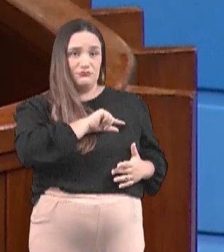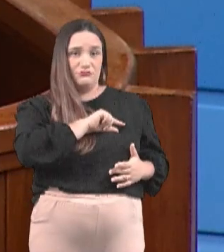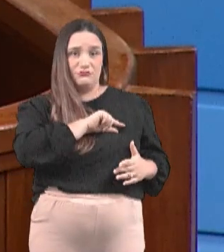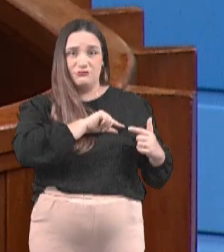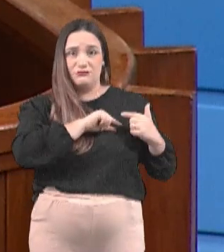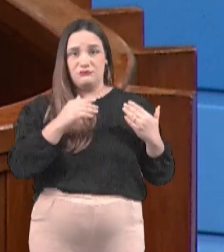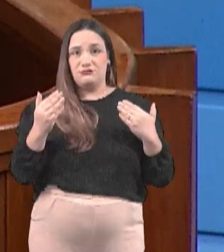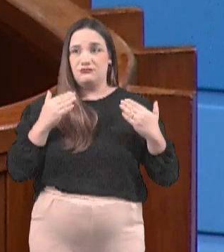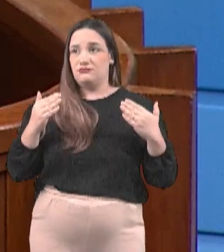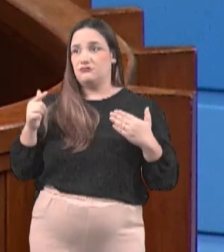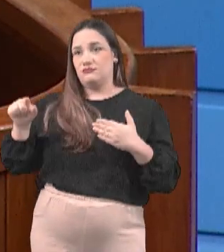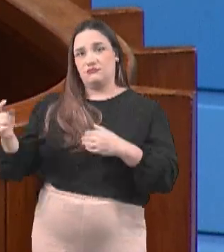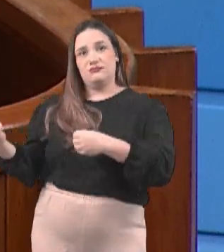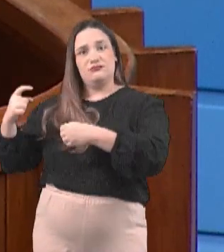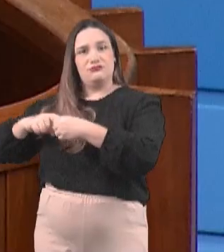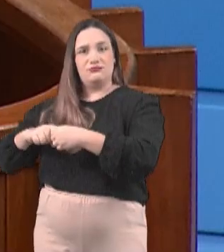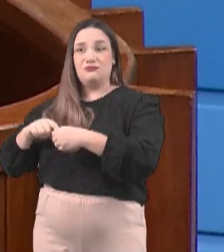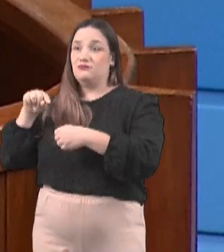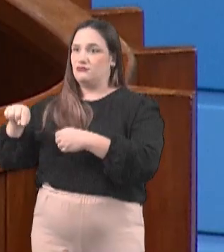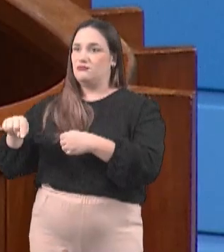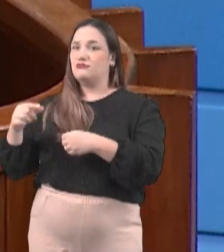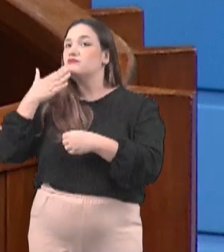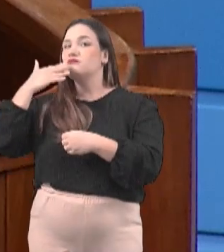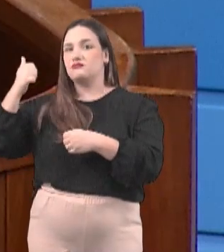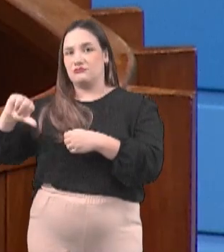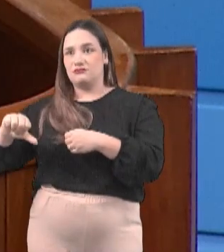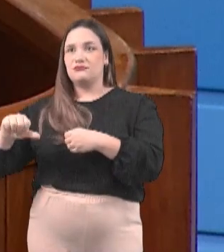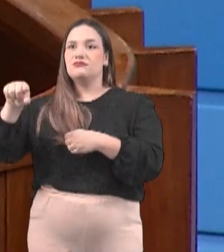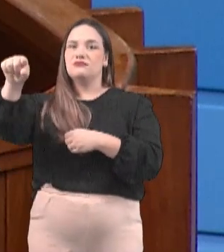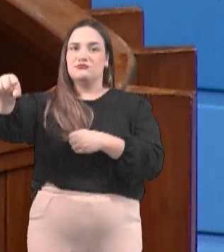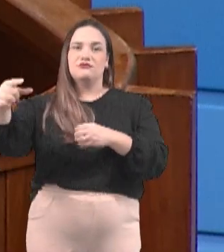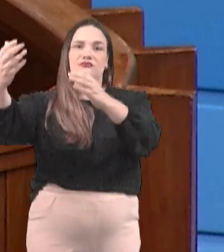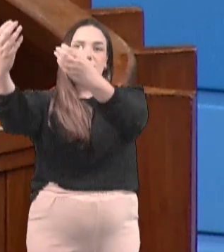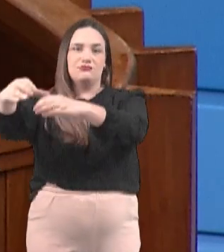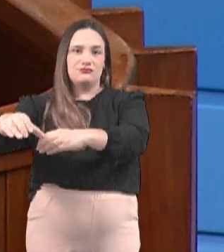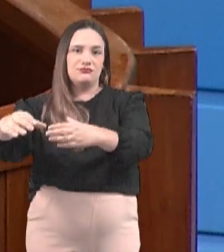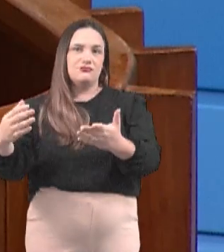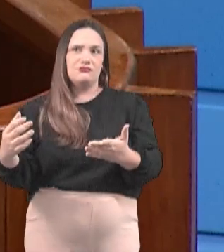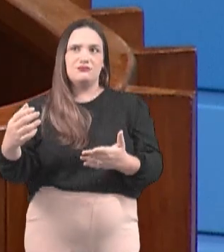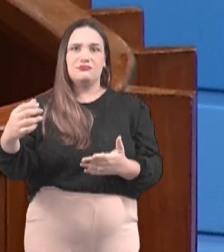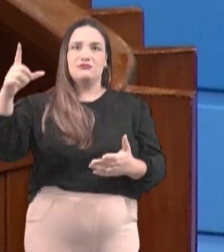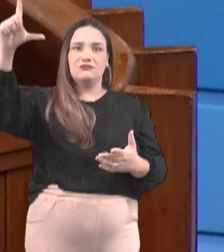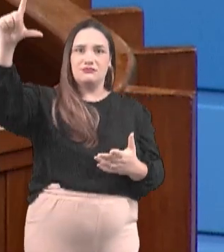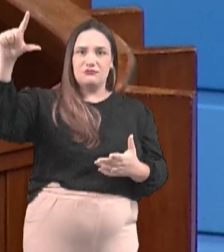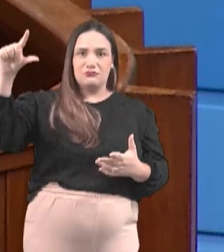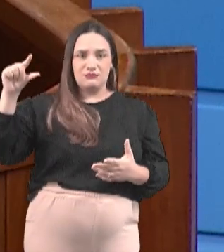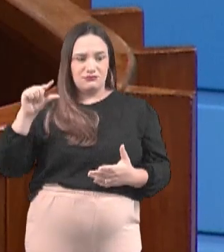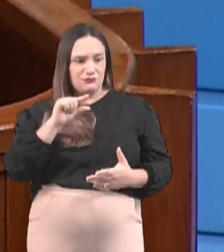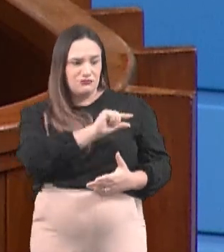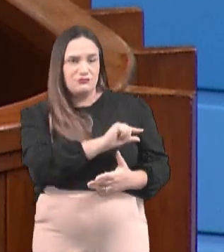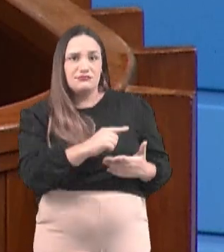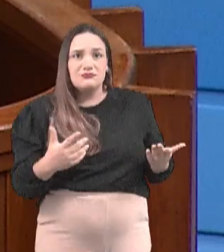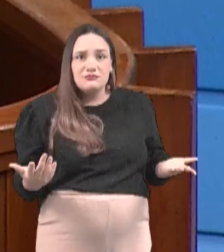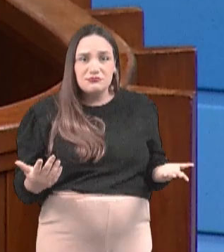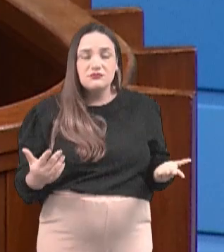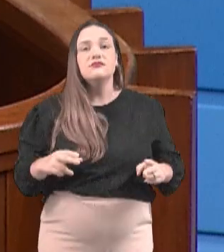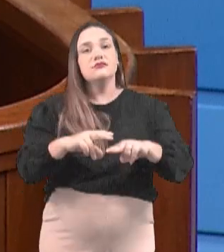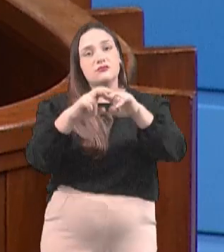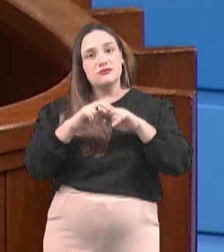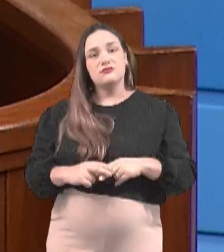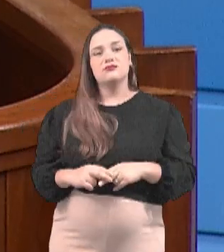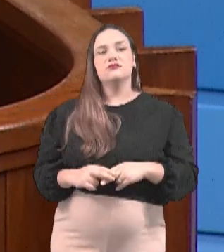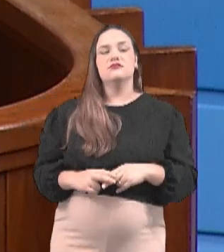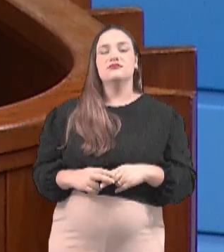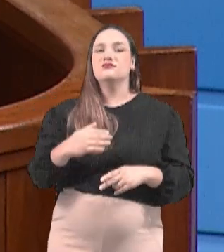contratados. E os contratados ganham menos que os efetivos. Ou seja, o resultado que o governo do